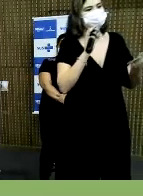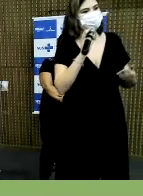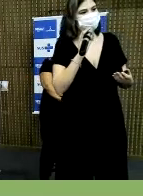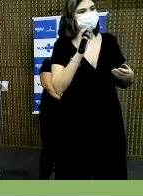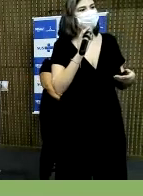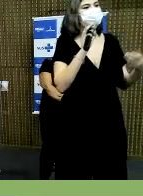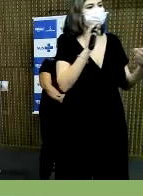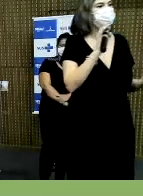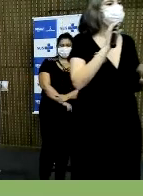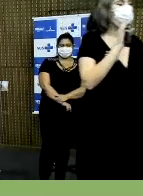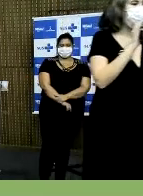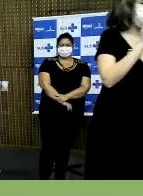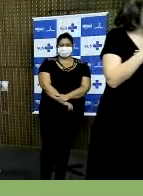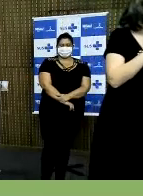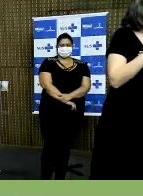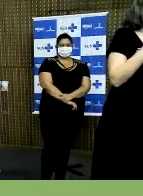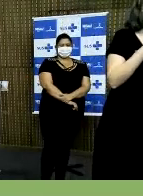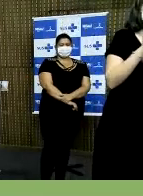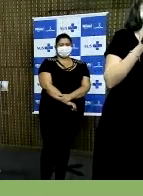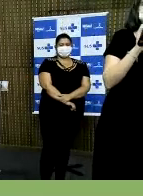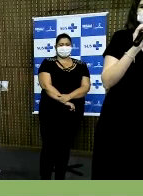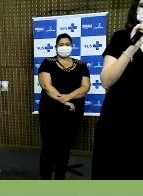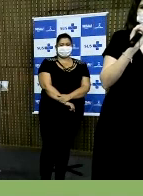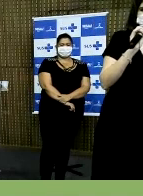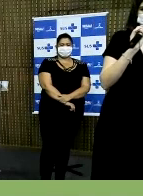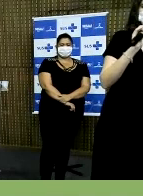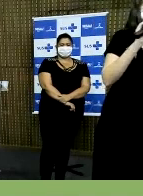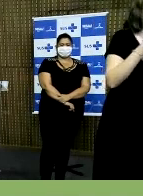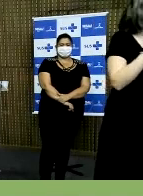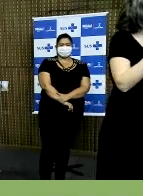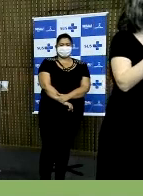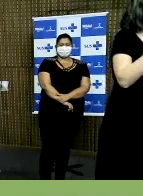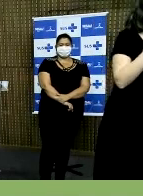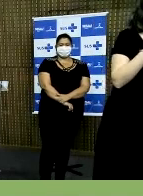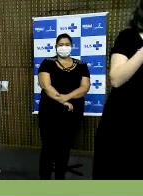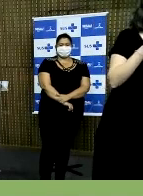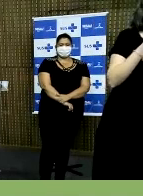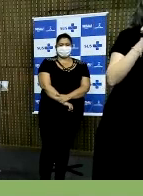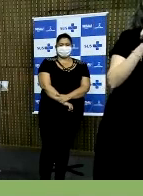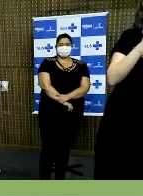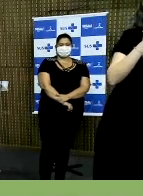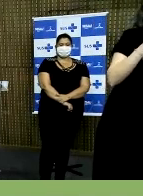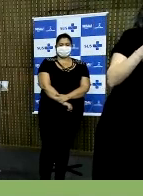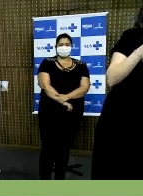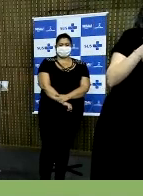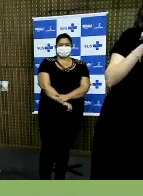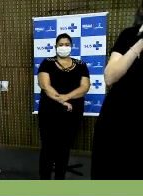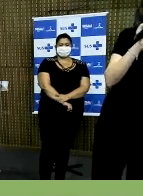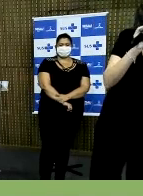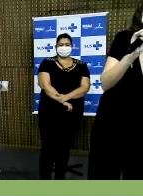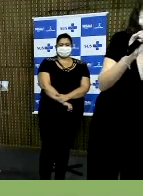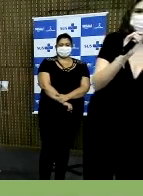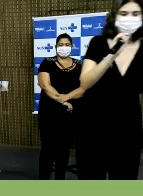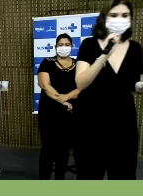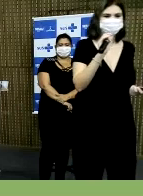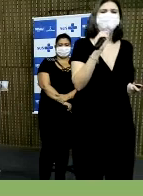demanda espontânea, como demanda programada para estar fazendo a avaliação. Como demanda espontânea, chega por alguma outra queixa, a